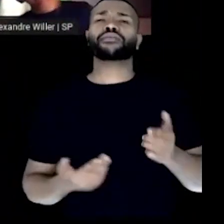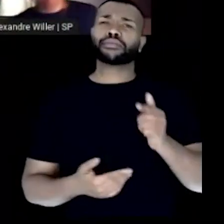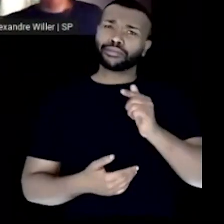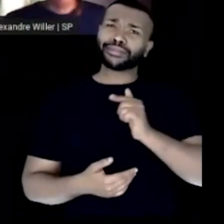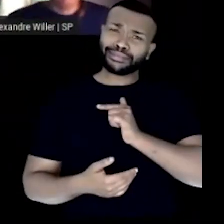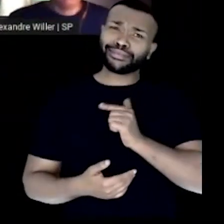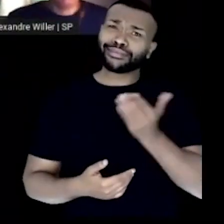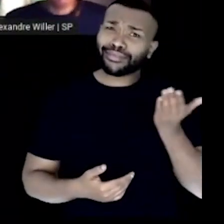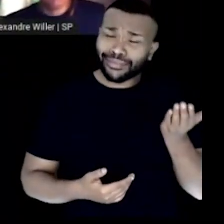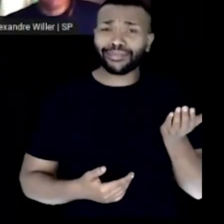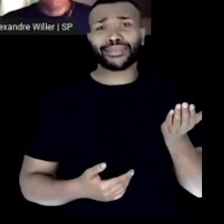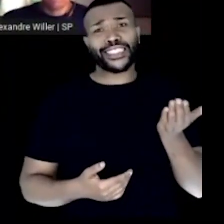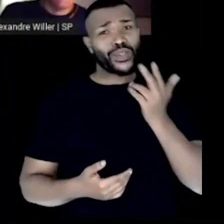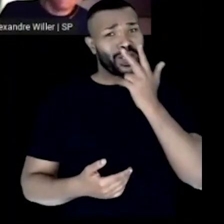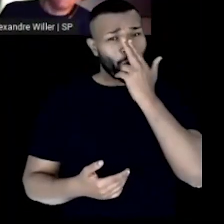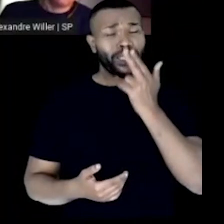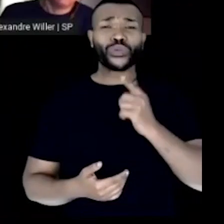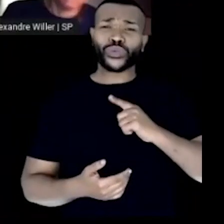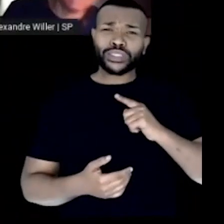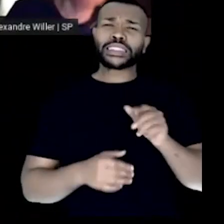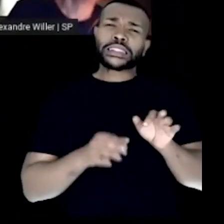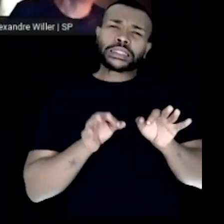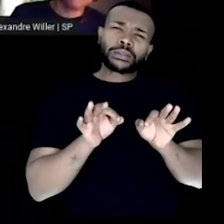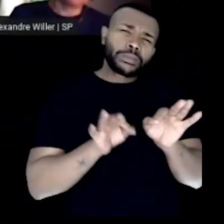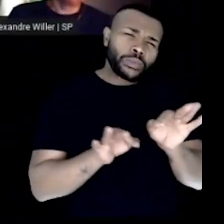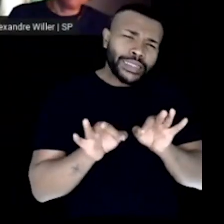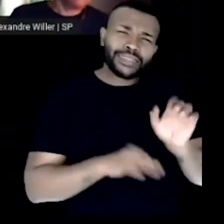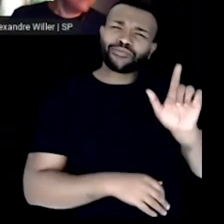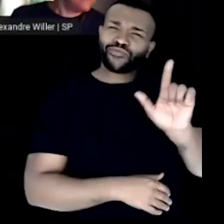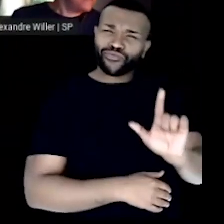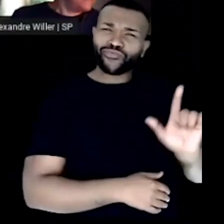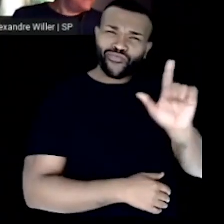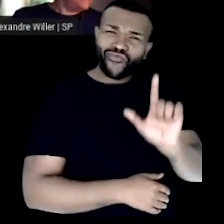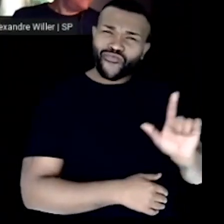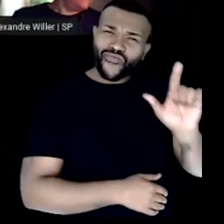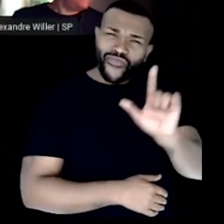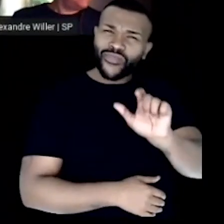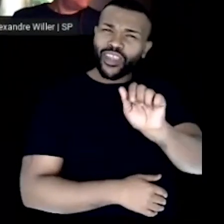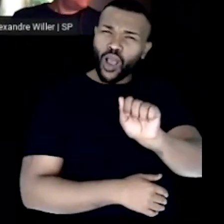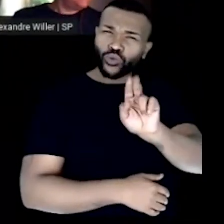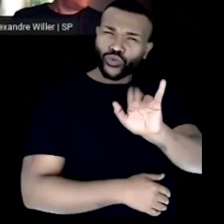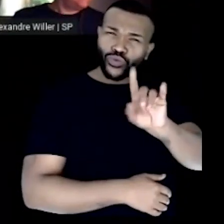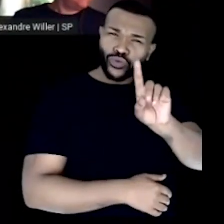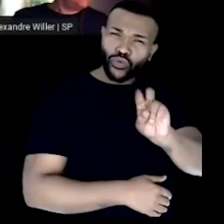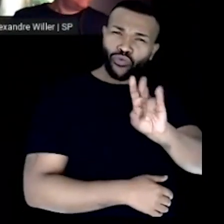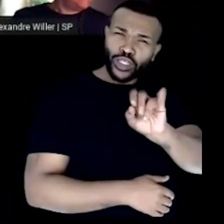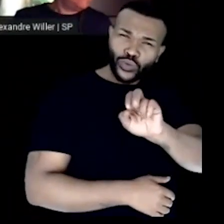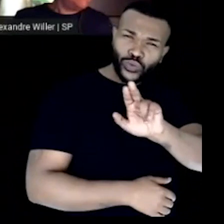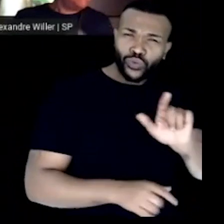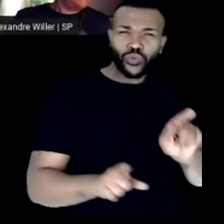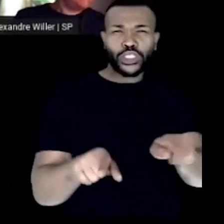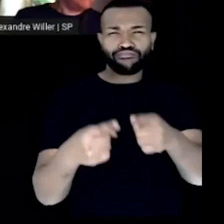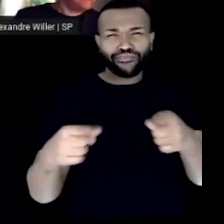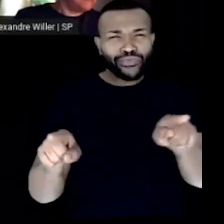Então, assim, existe, né, essa, eu acho que tem toda uma produção literária,